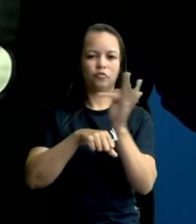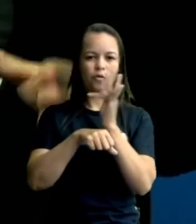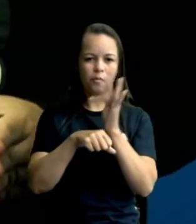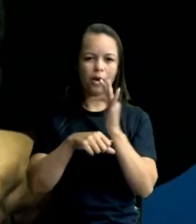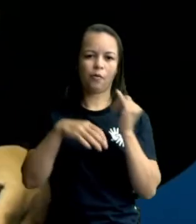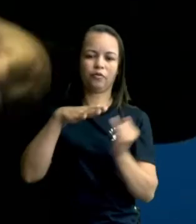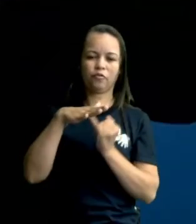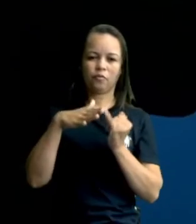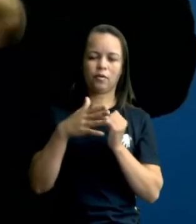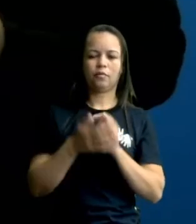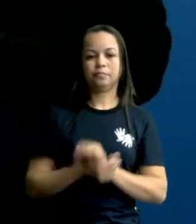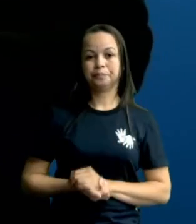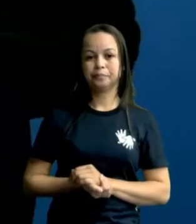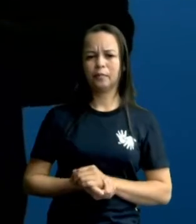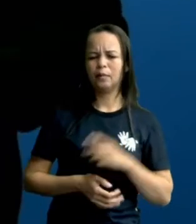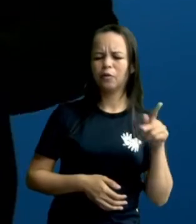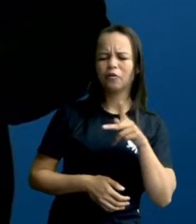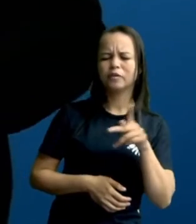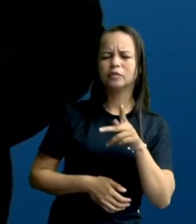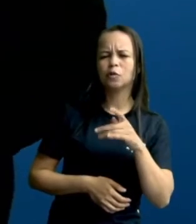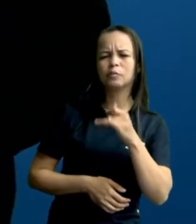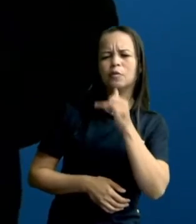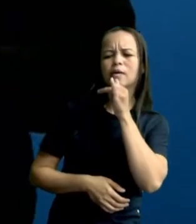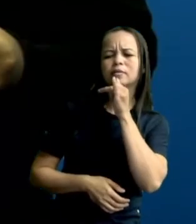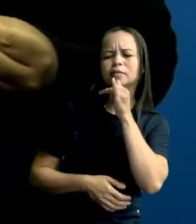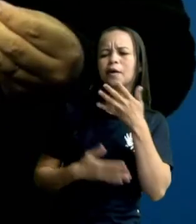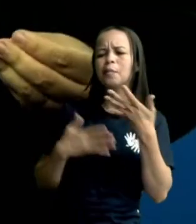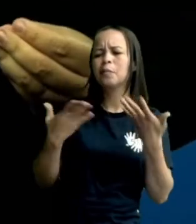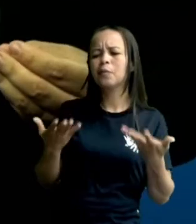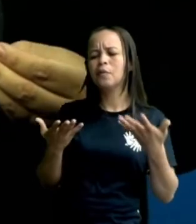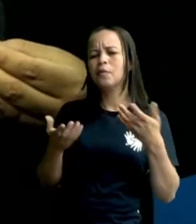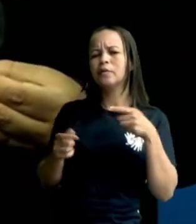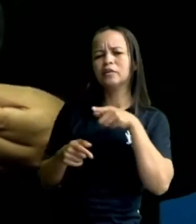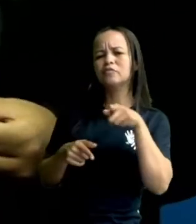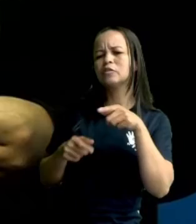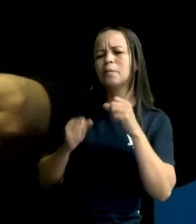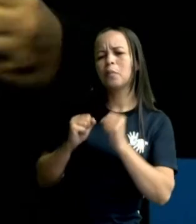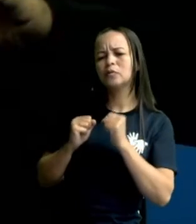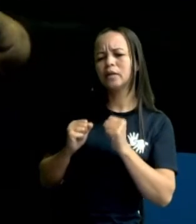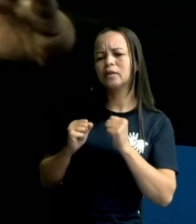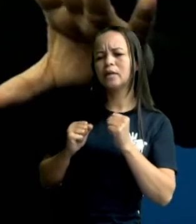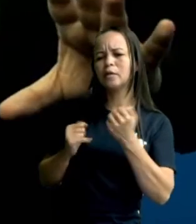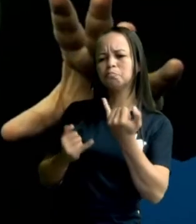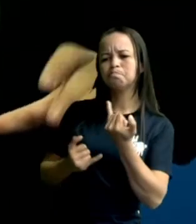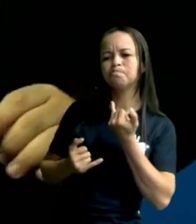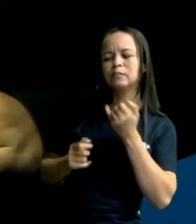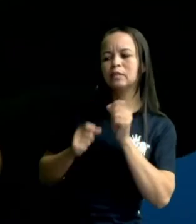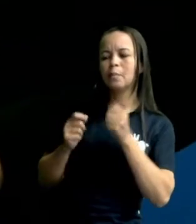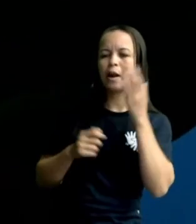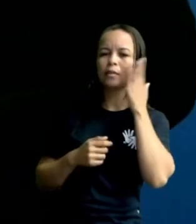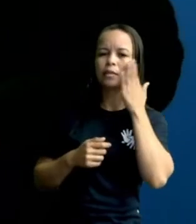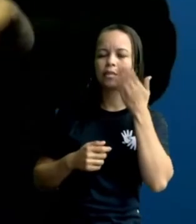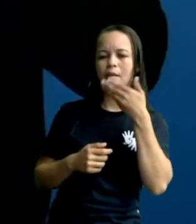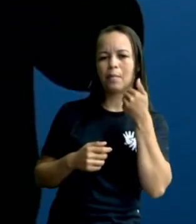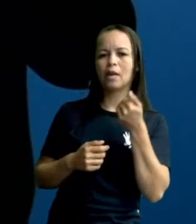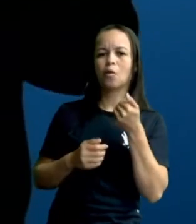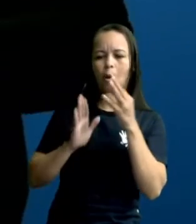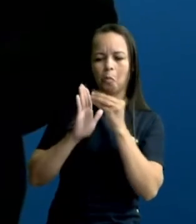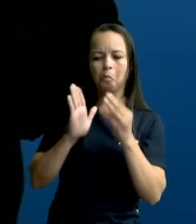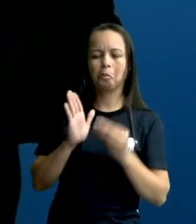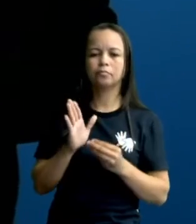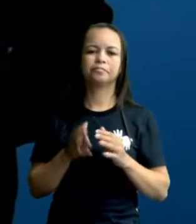o professor nos deu um exemplo, né? Que exemplo você poderia dar para a gente compreender melhor esse conteúdo? Vamos